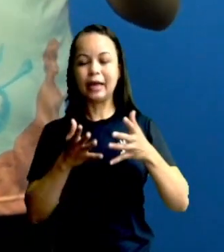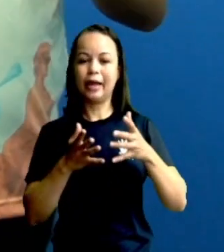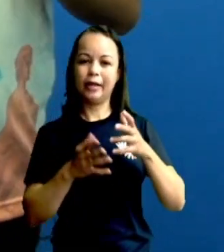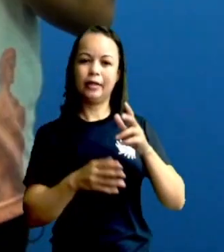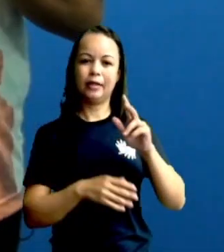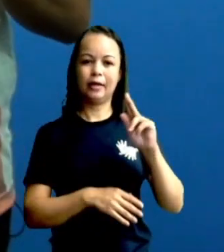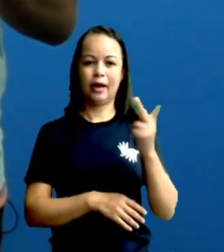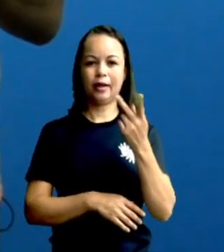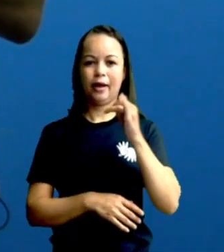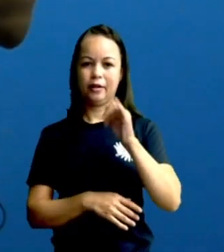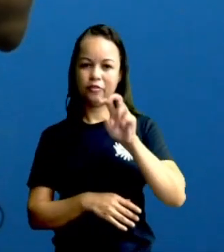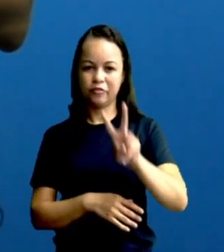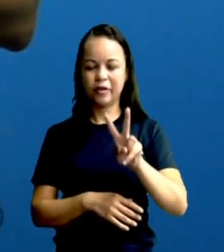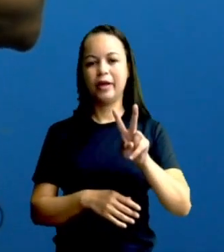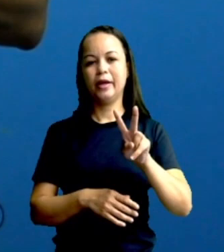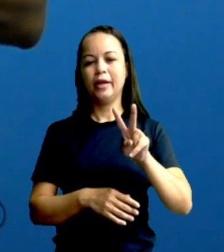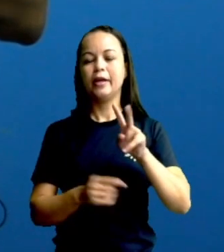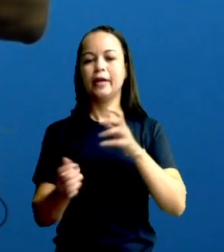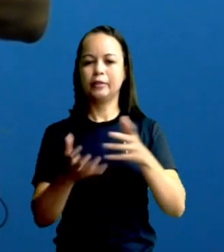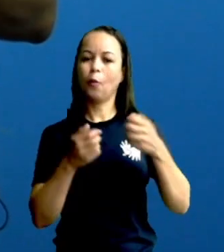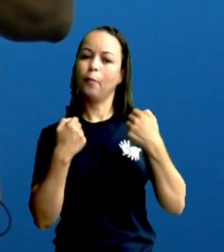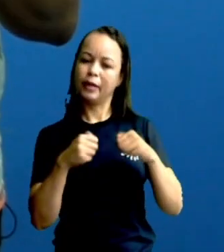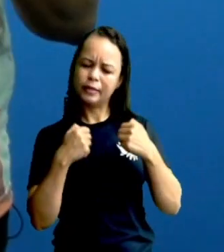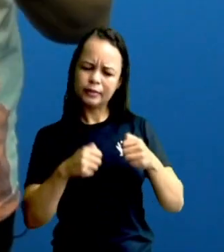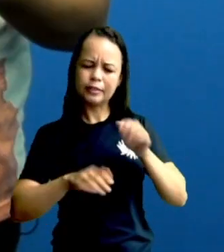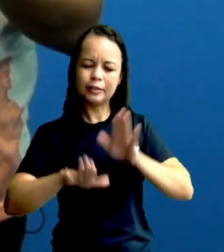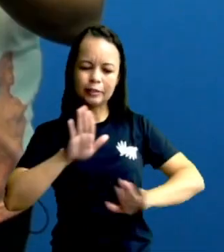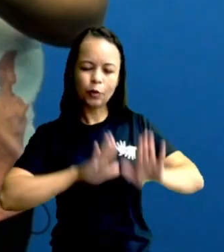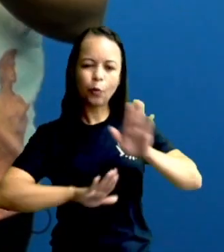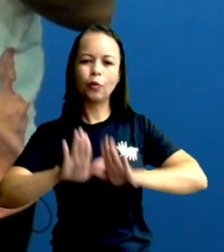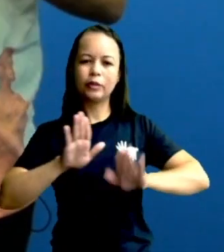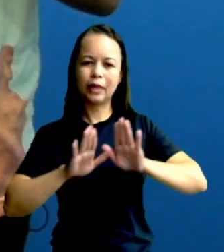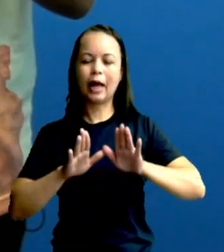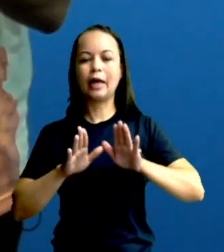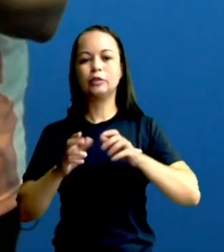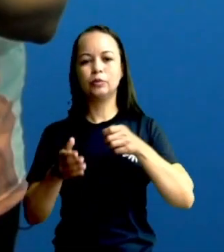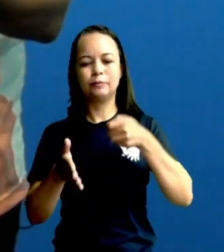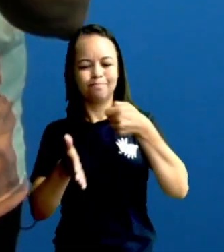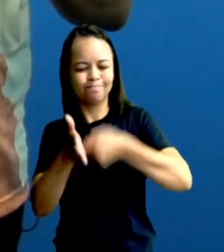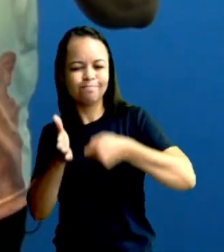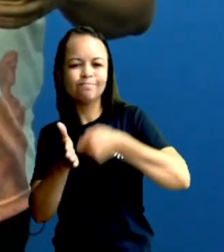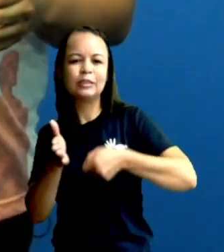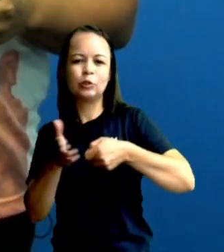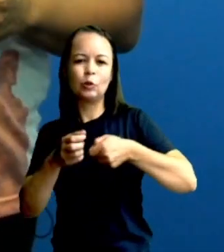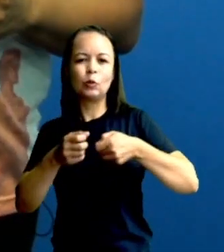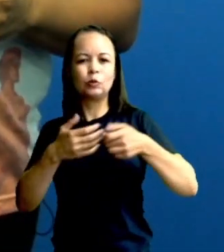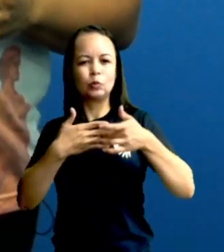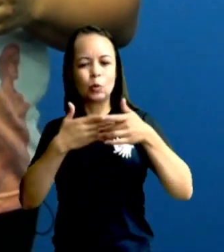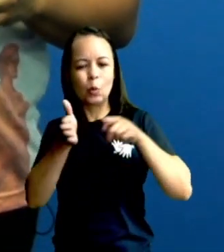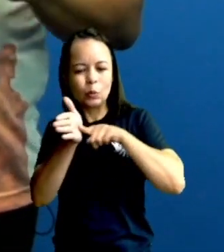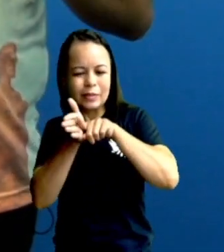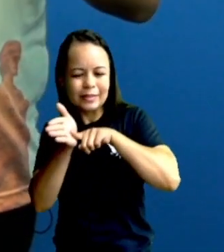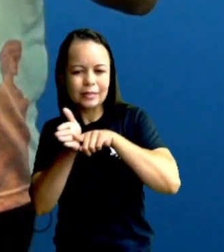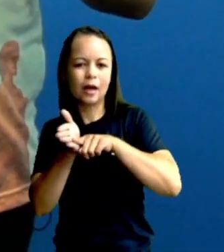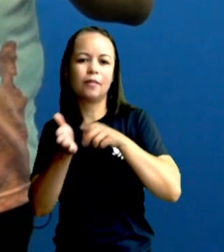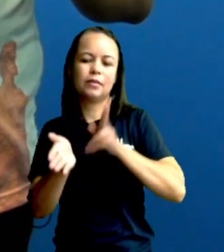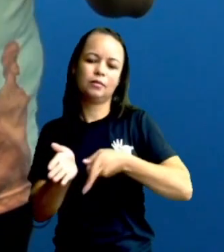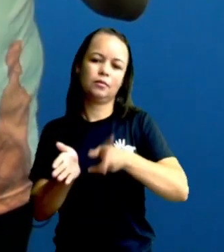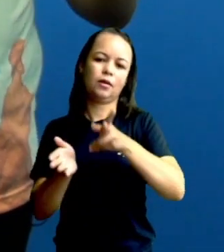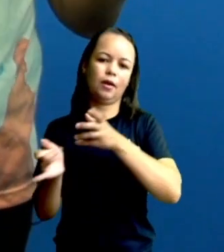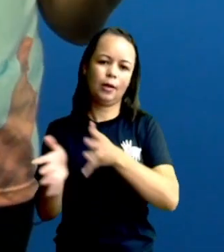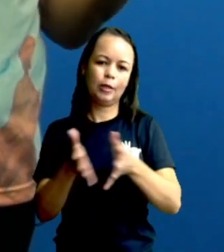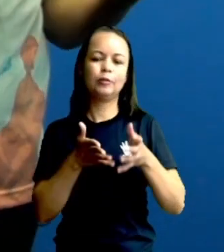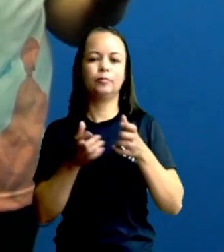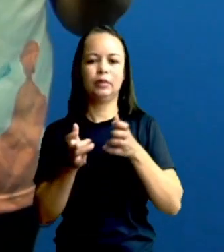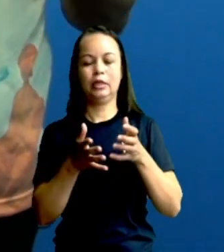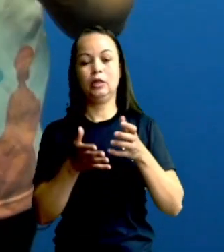positivo, elas têm que ser feito um tratamento preventivo, ou seja, um pré-natal muito rigoroso com o uso justamente